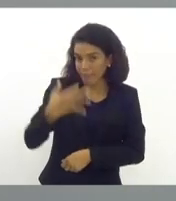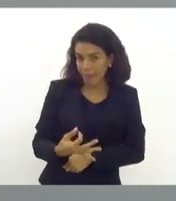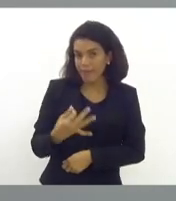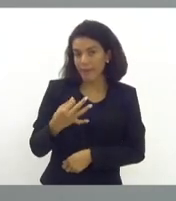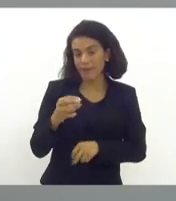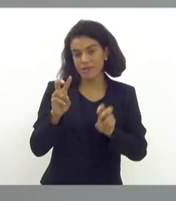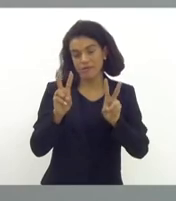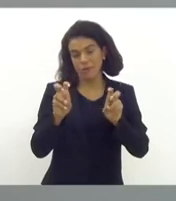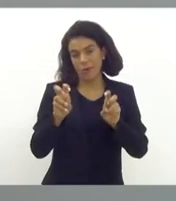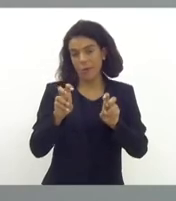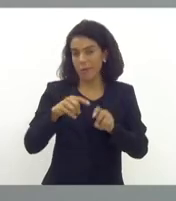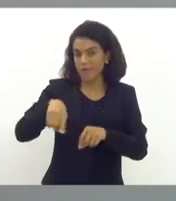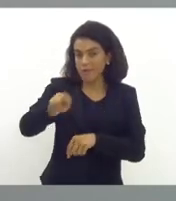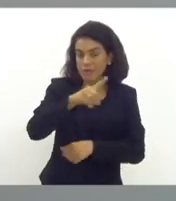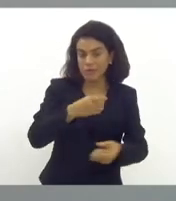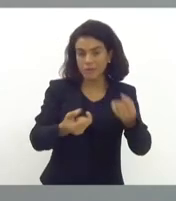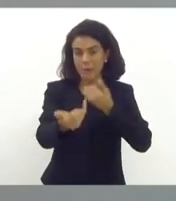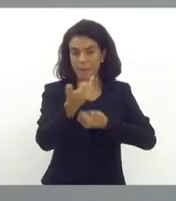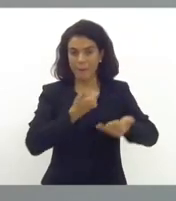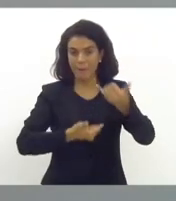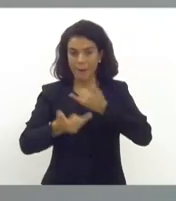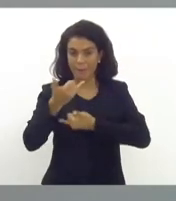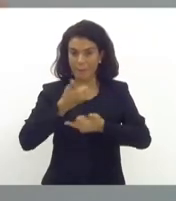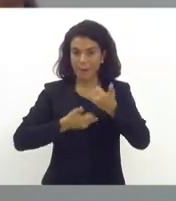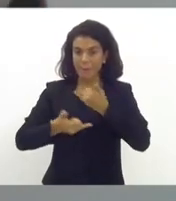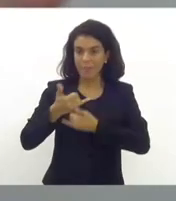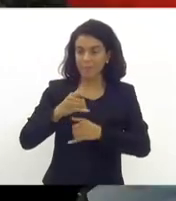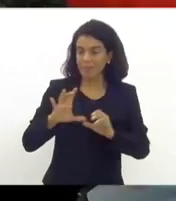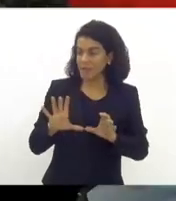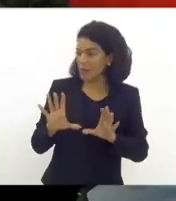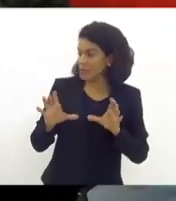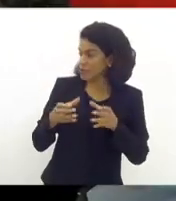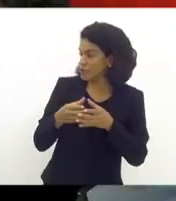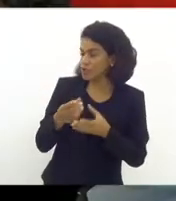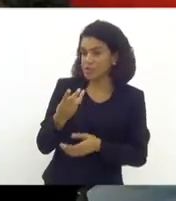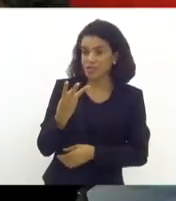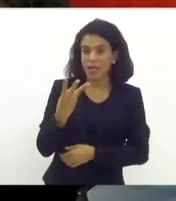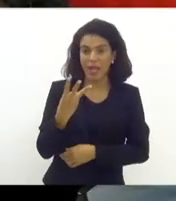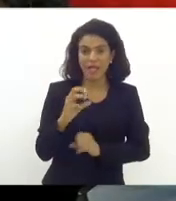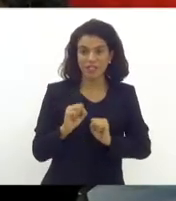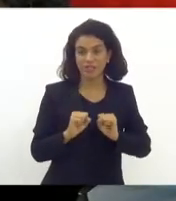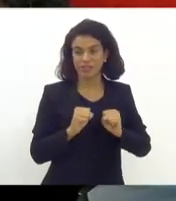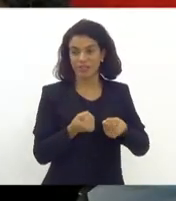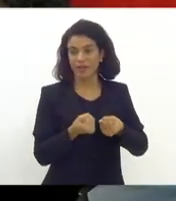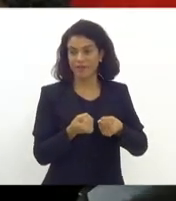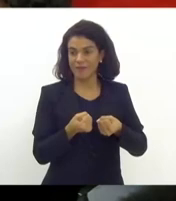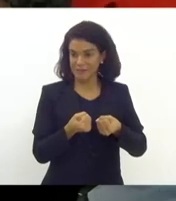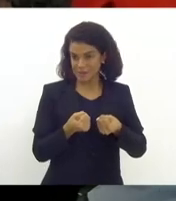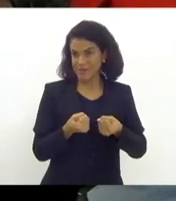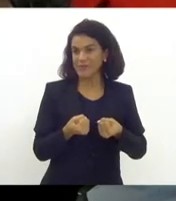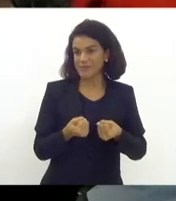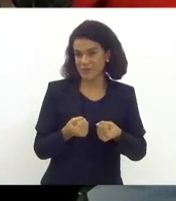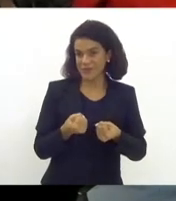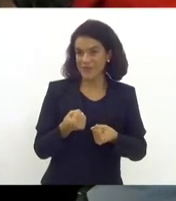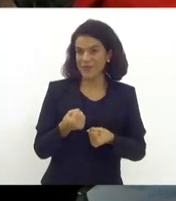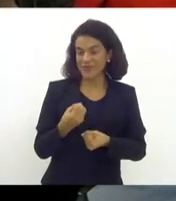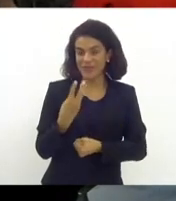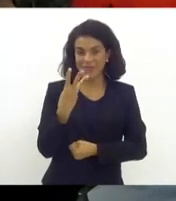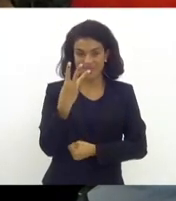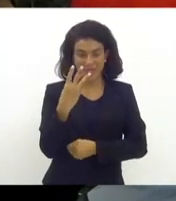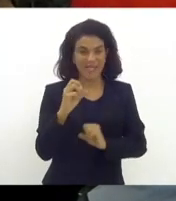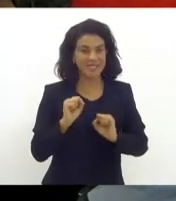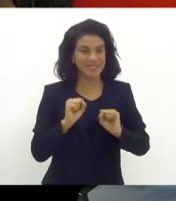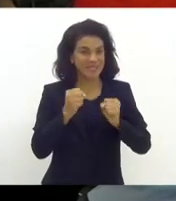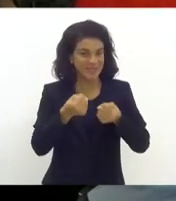essa realidade que vocês nos apresentam então Aqui nós temos já três defensores creio eu aqui três defensores